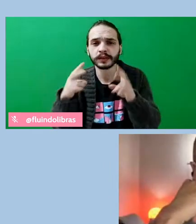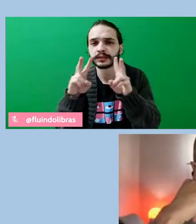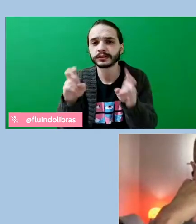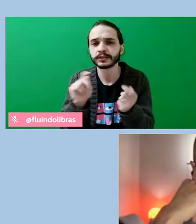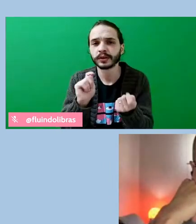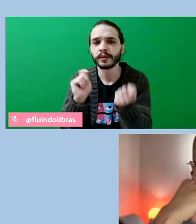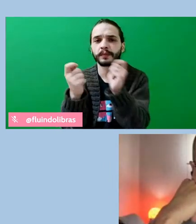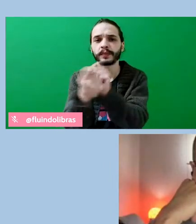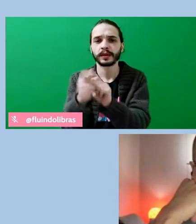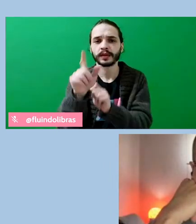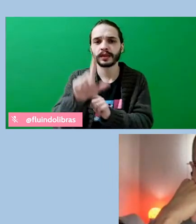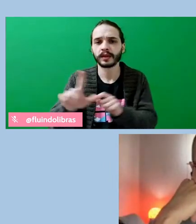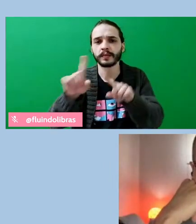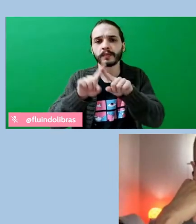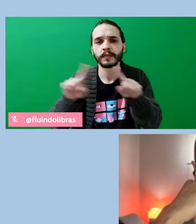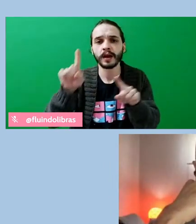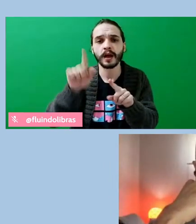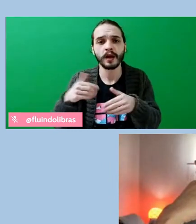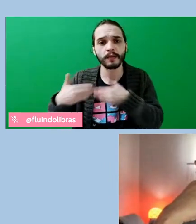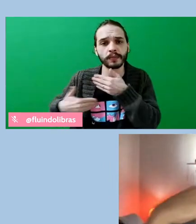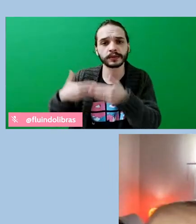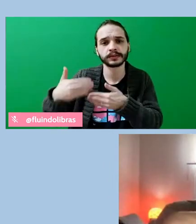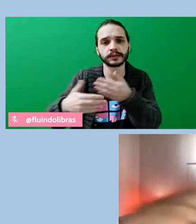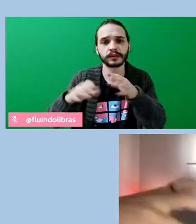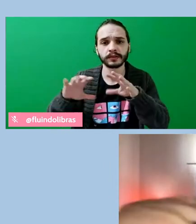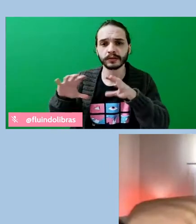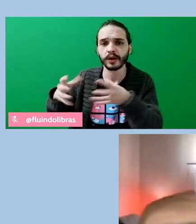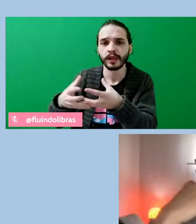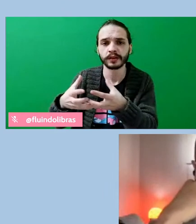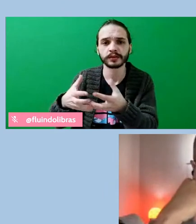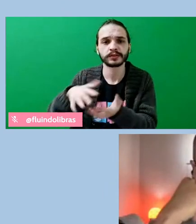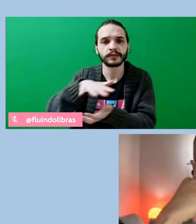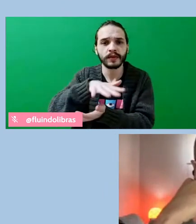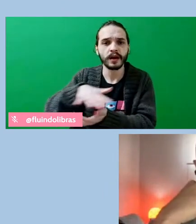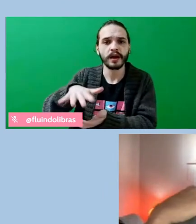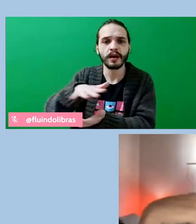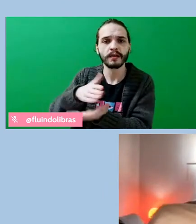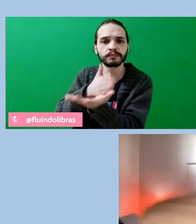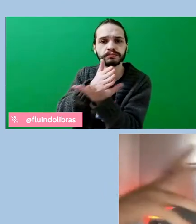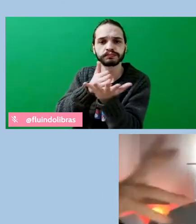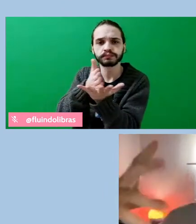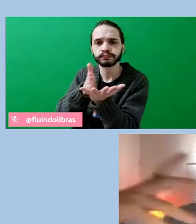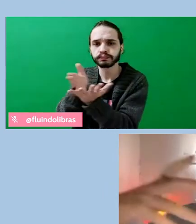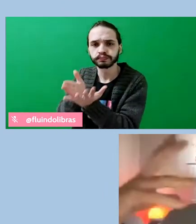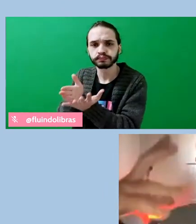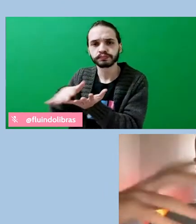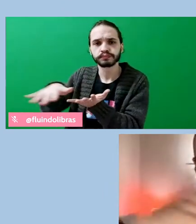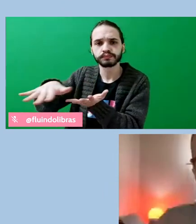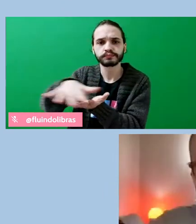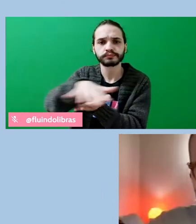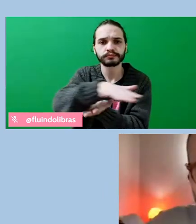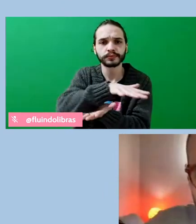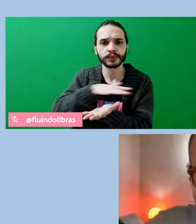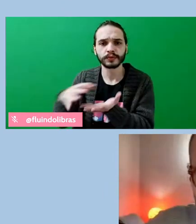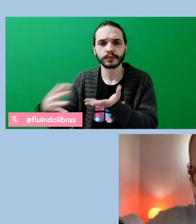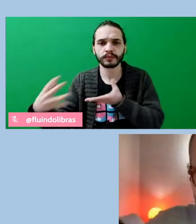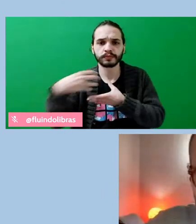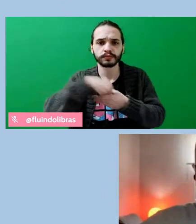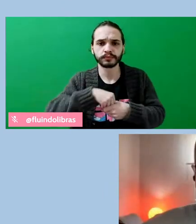muito coletivo esse, tem muita área misturada, acho que é legal a gente dar essa bagunçada no papo também, né?